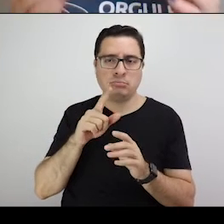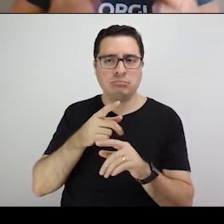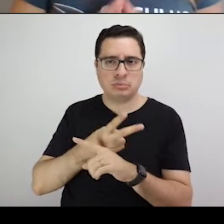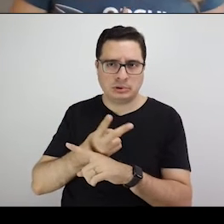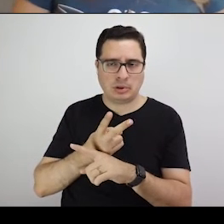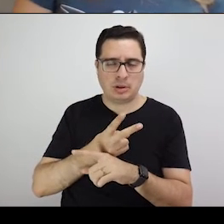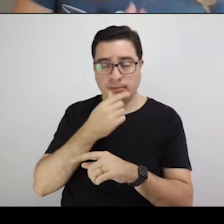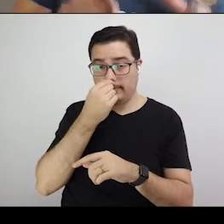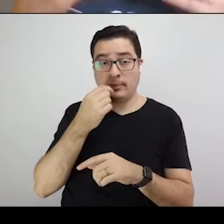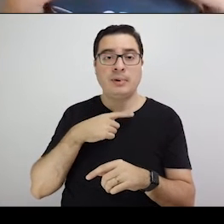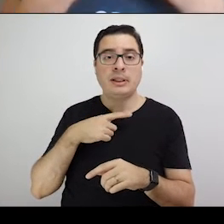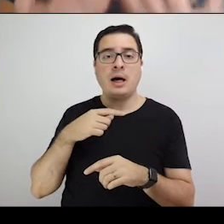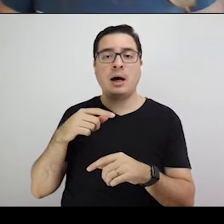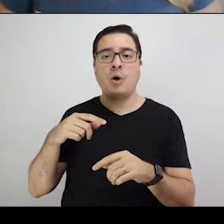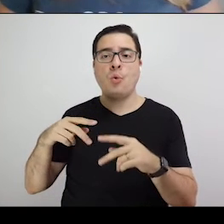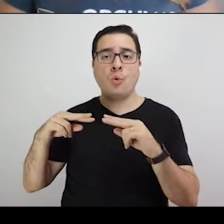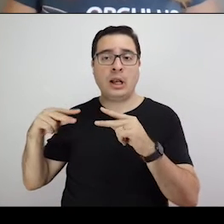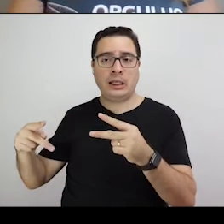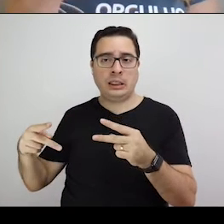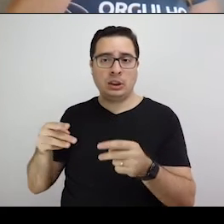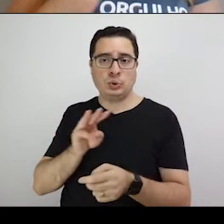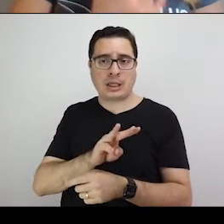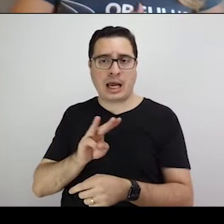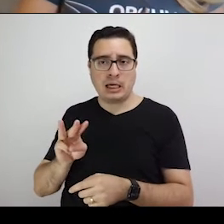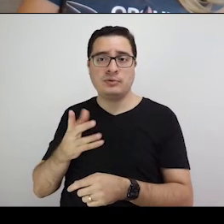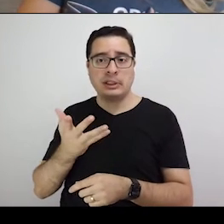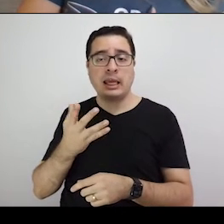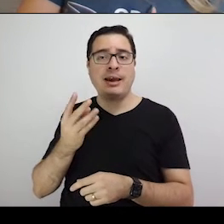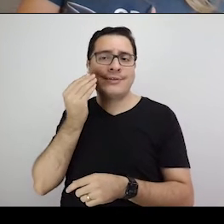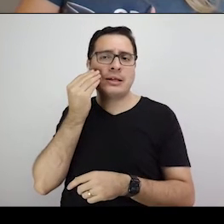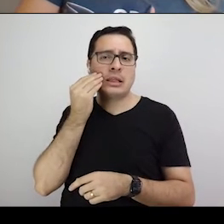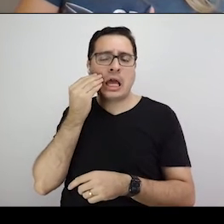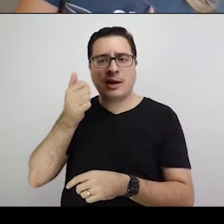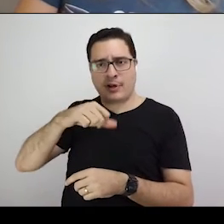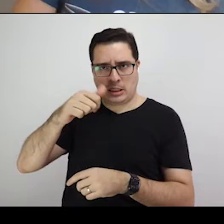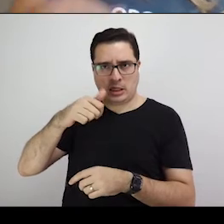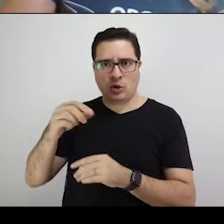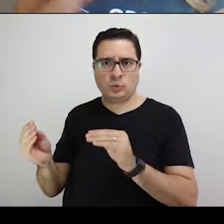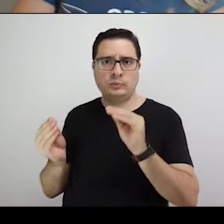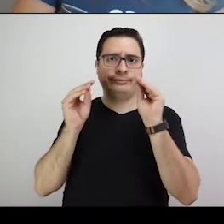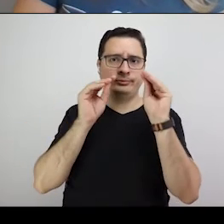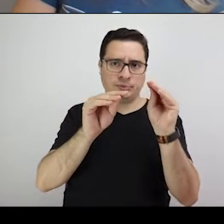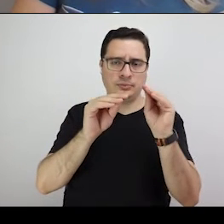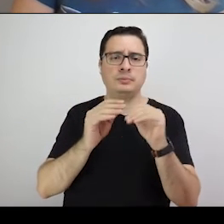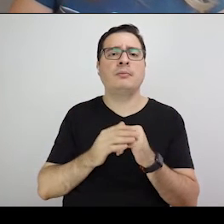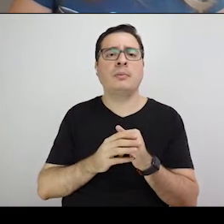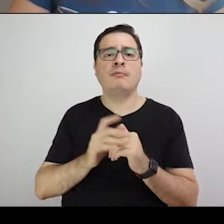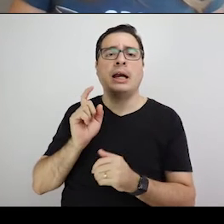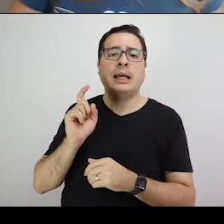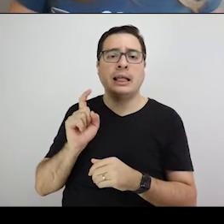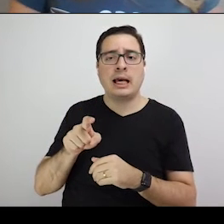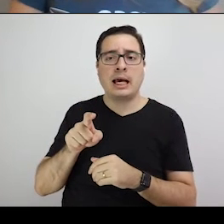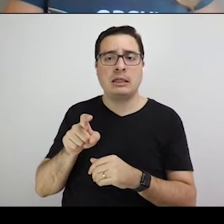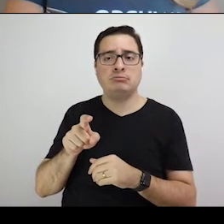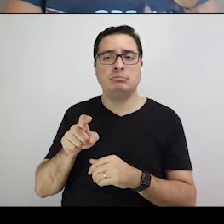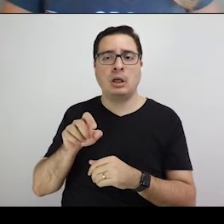colocar o link do seu website na qual você quer fazer essa avaliação, né, vai clicar no Enter,